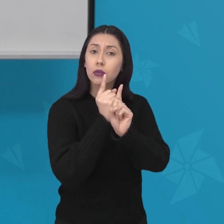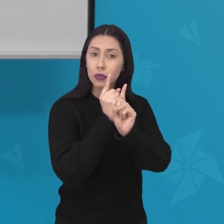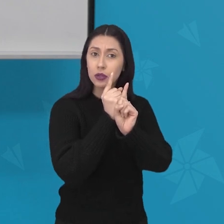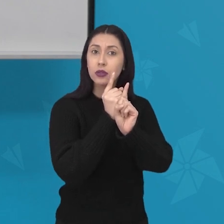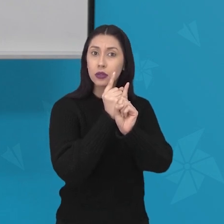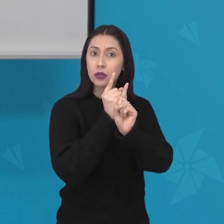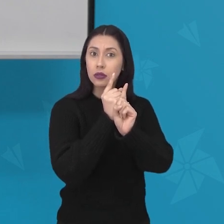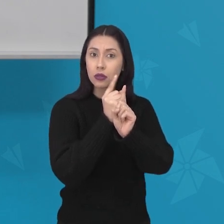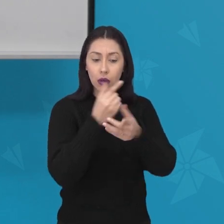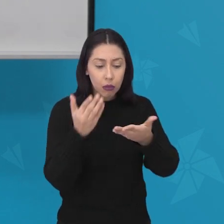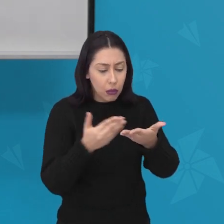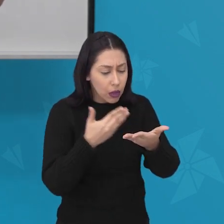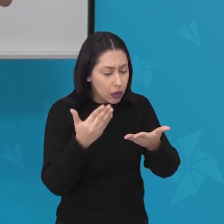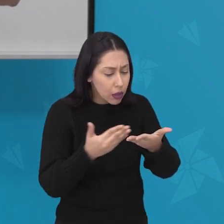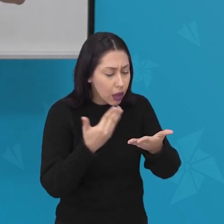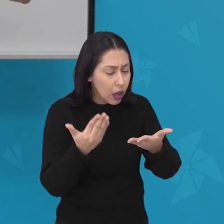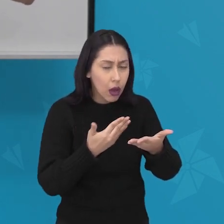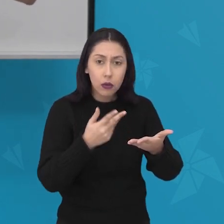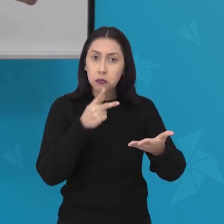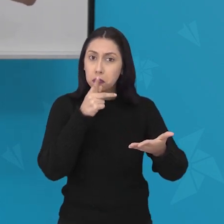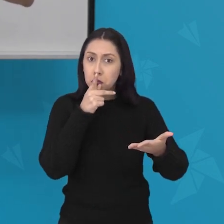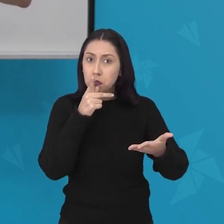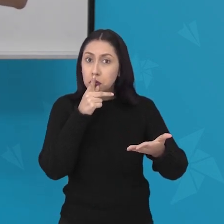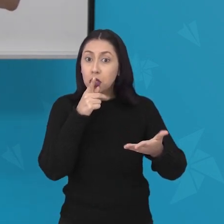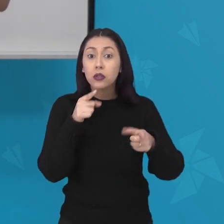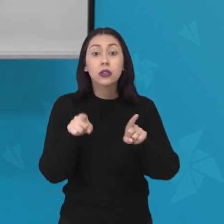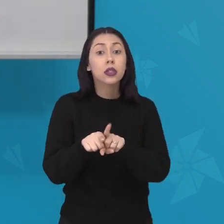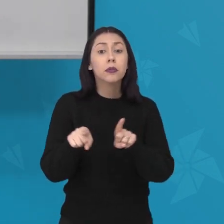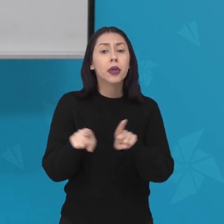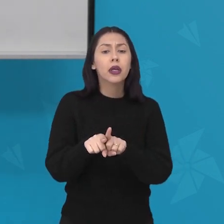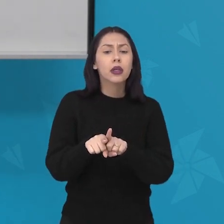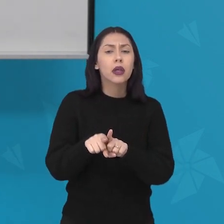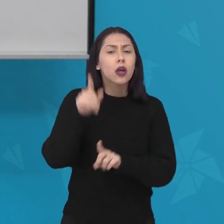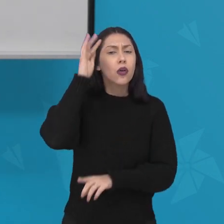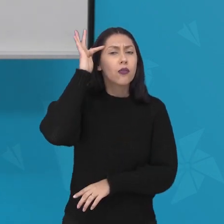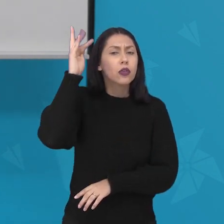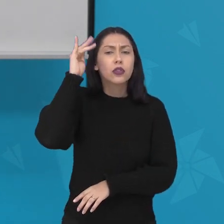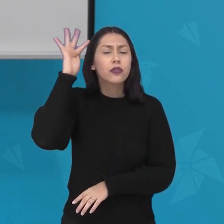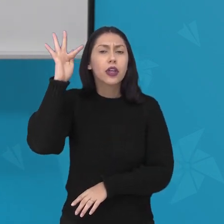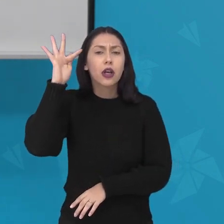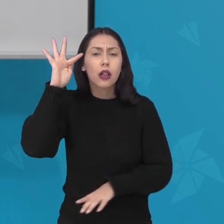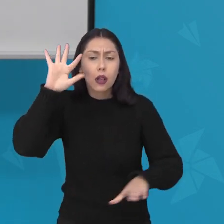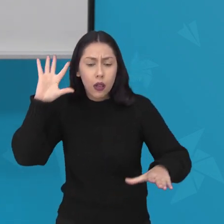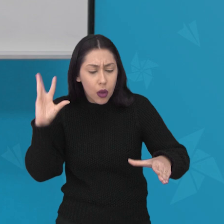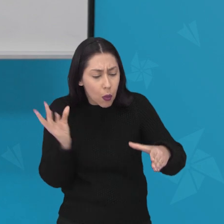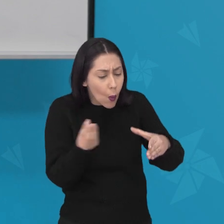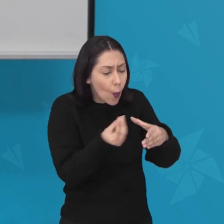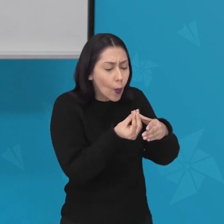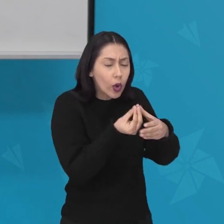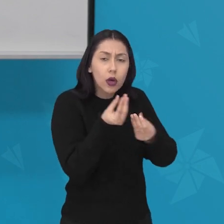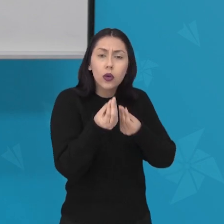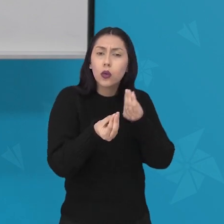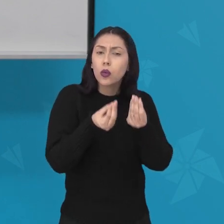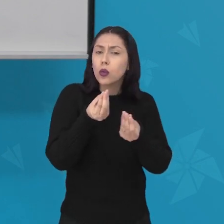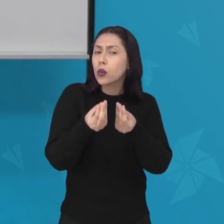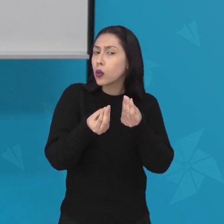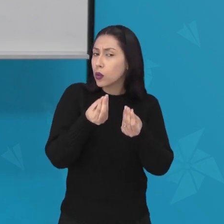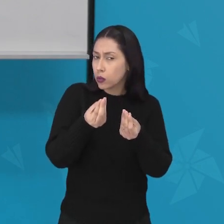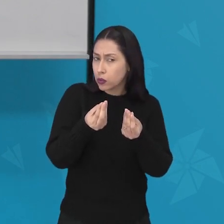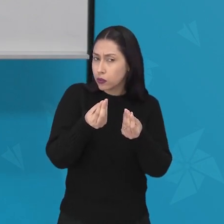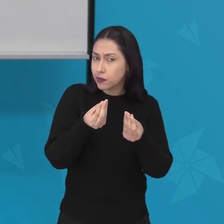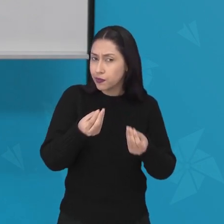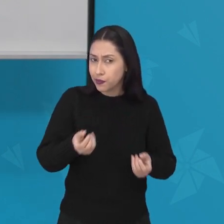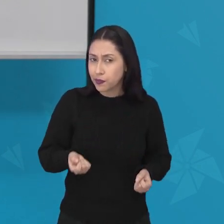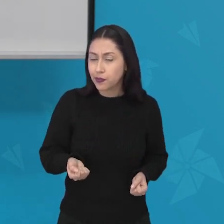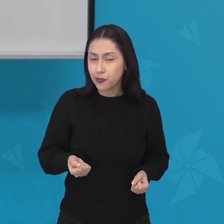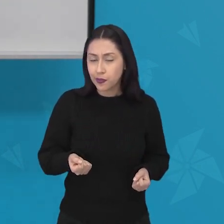na reflexão de Platão e qual é o lugar da filosofia nesse conjunto de conhecimentos criados pelos